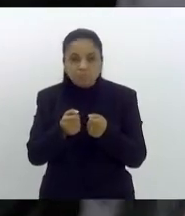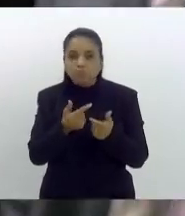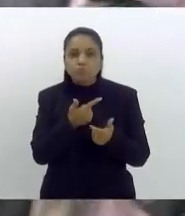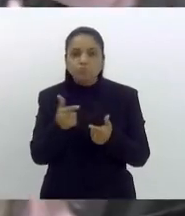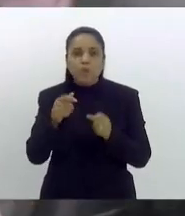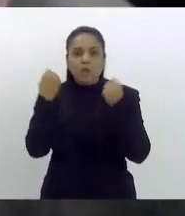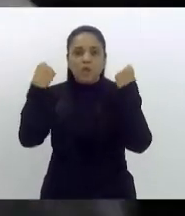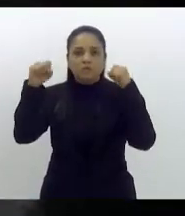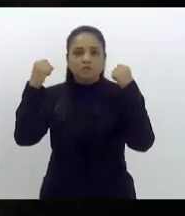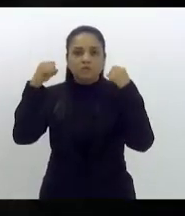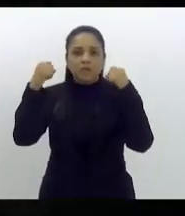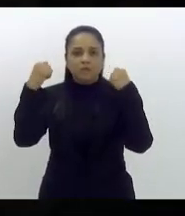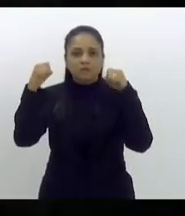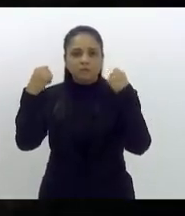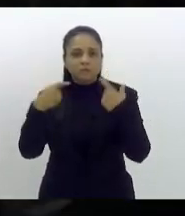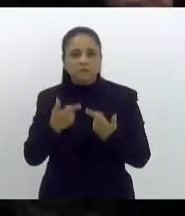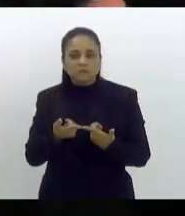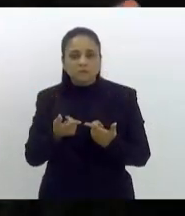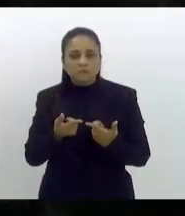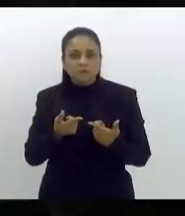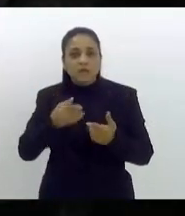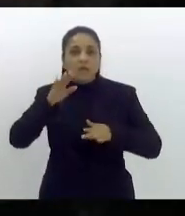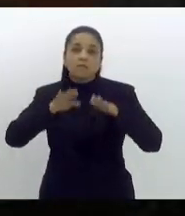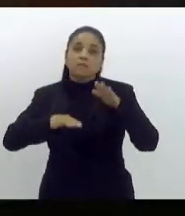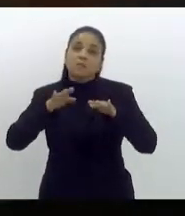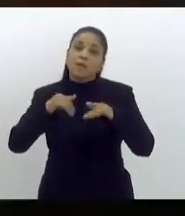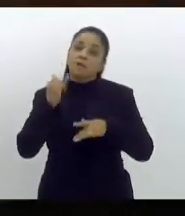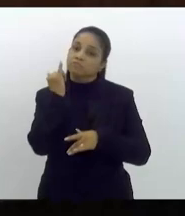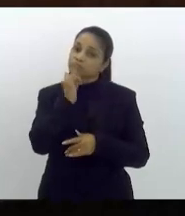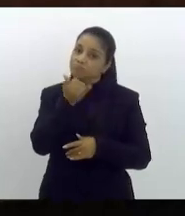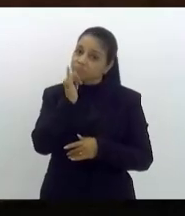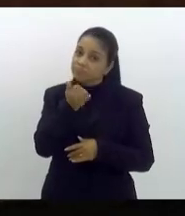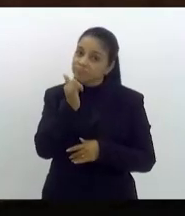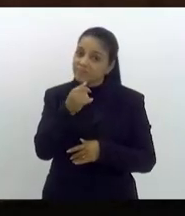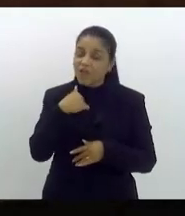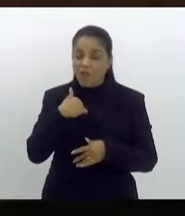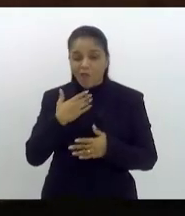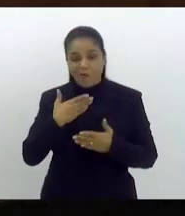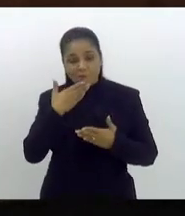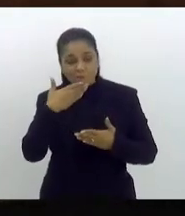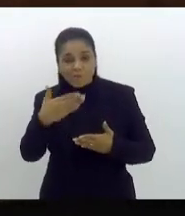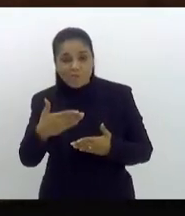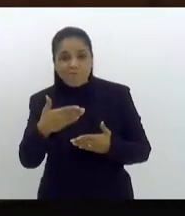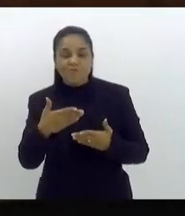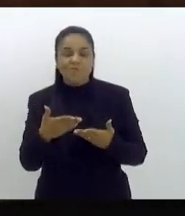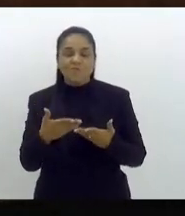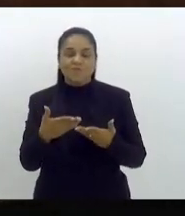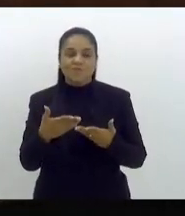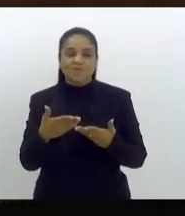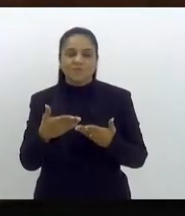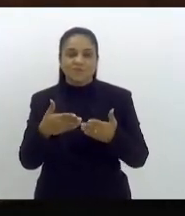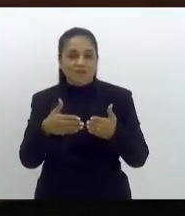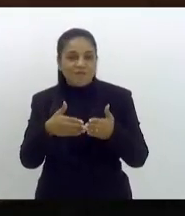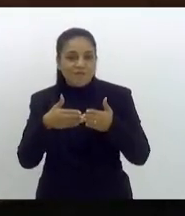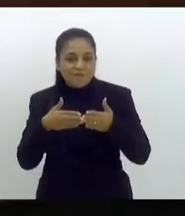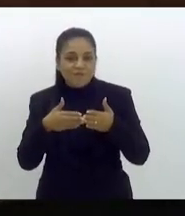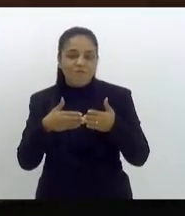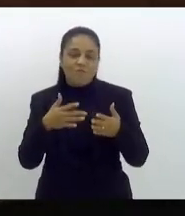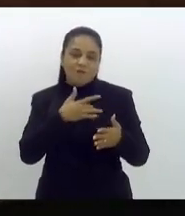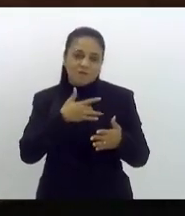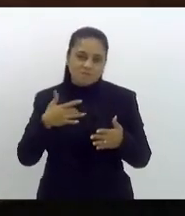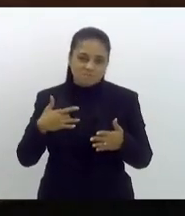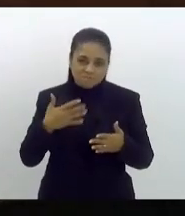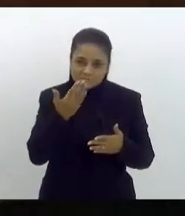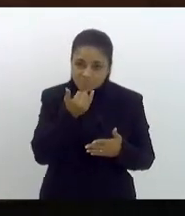Mas tudo depende da narrativa se eu sou a favor de uma alimentação saudável eu sou mas não que